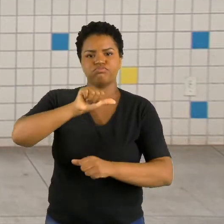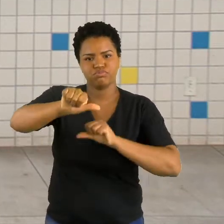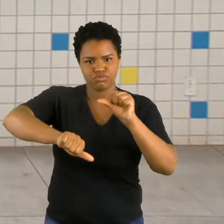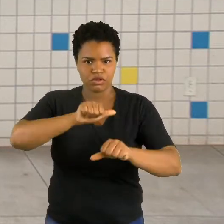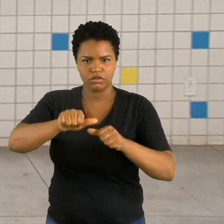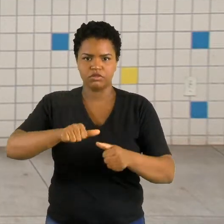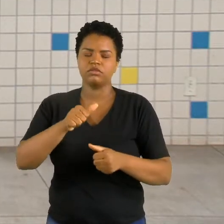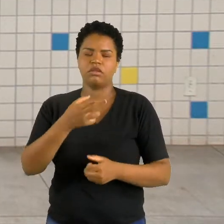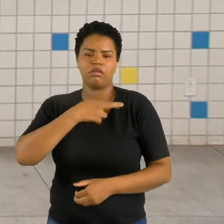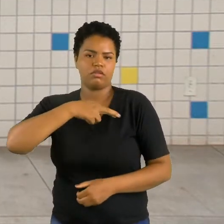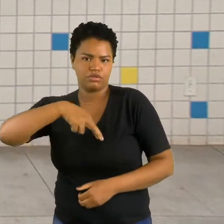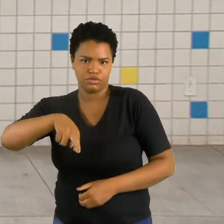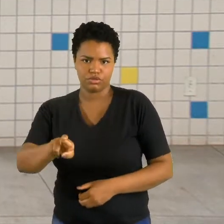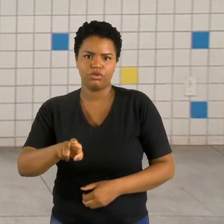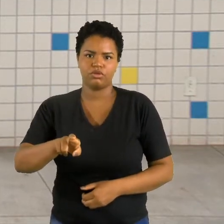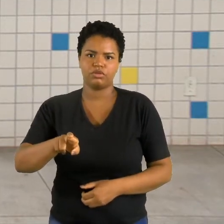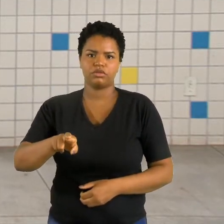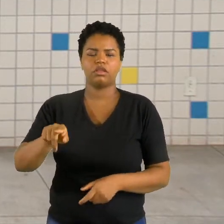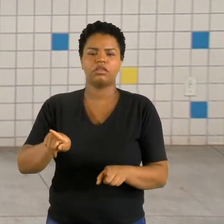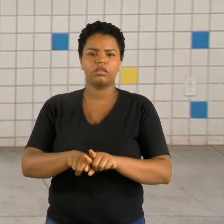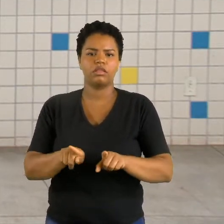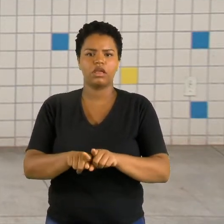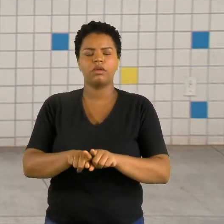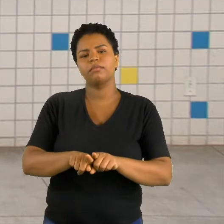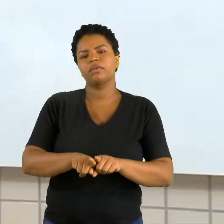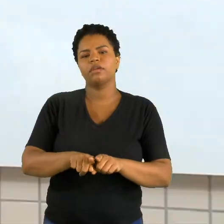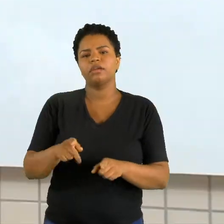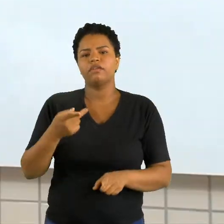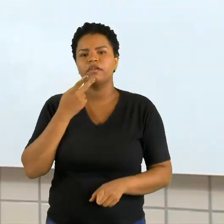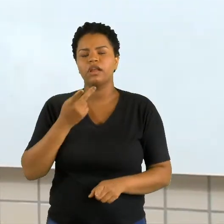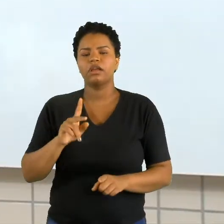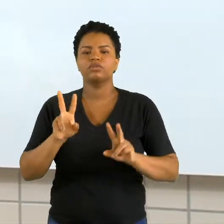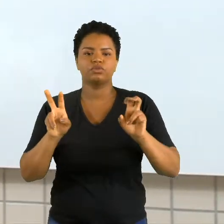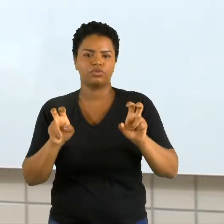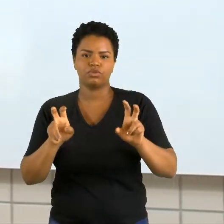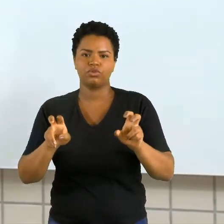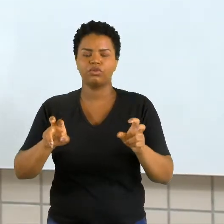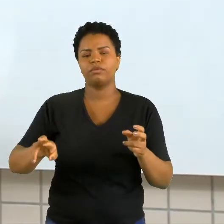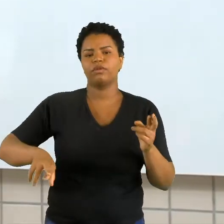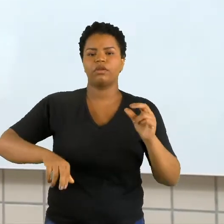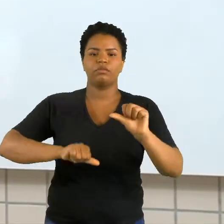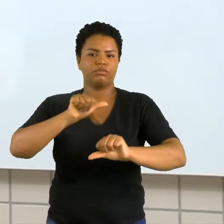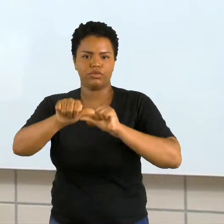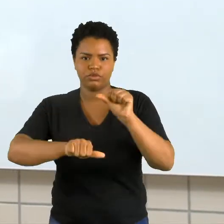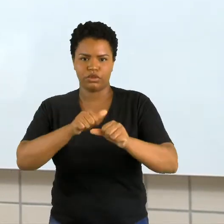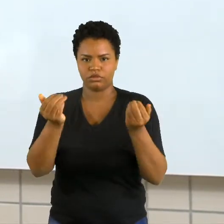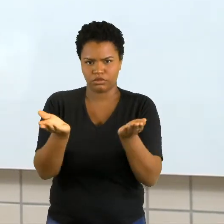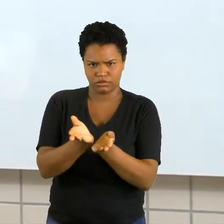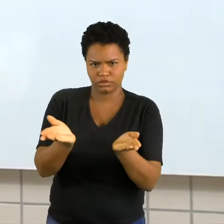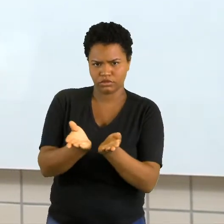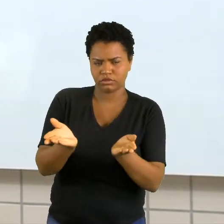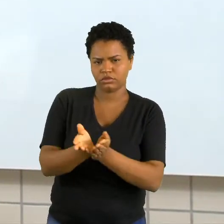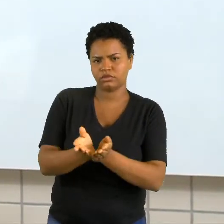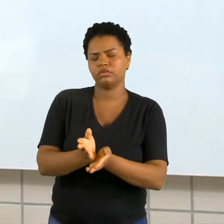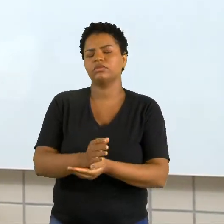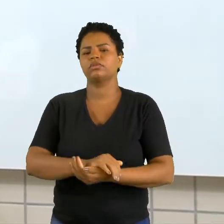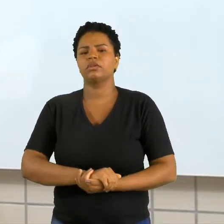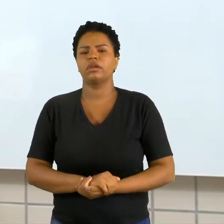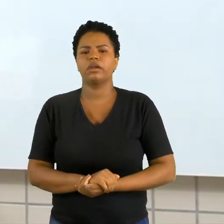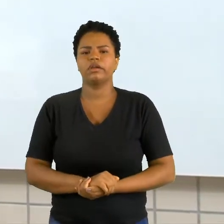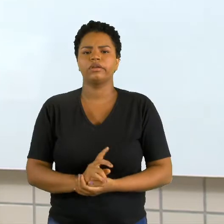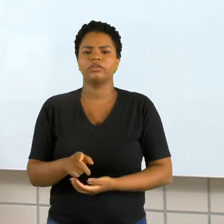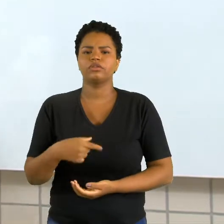iremos falar, em outras palavras, sobre reforma protestante. Nós podemos definir essa reforma protestante